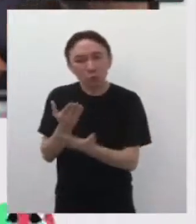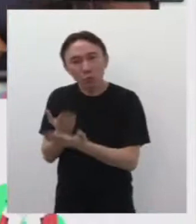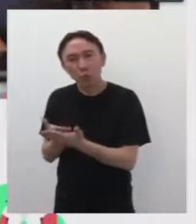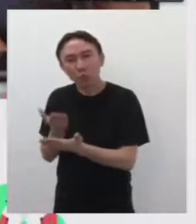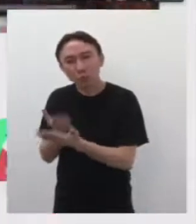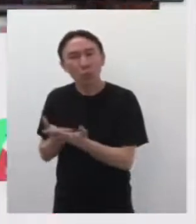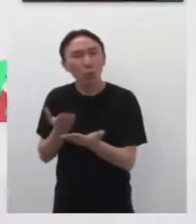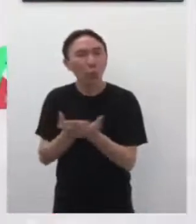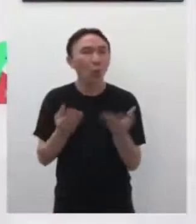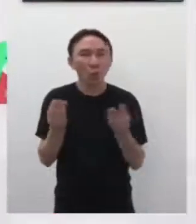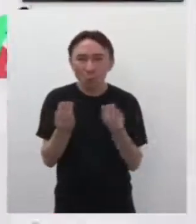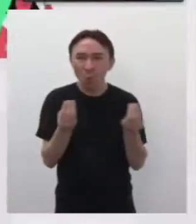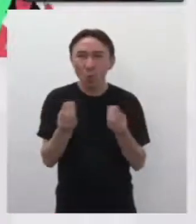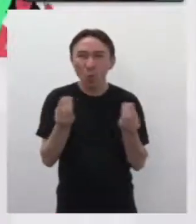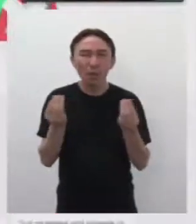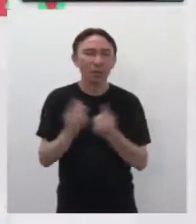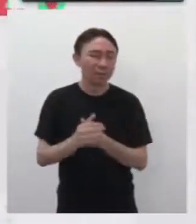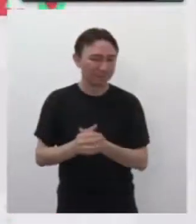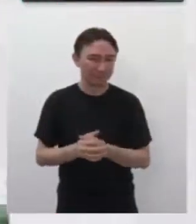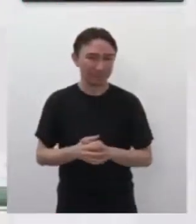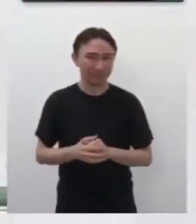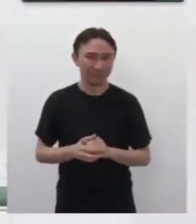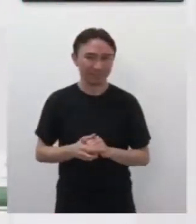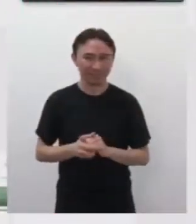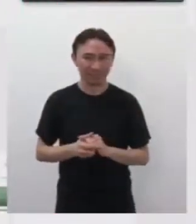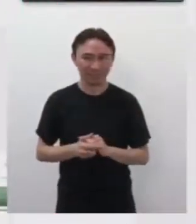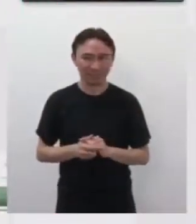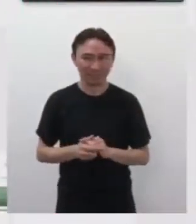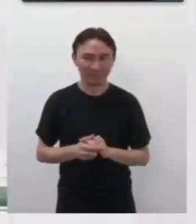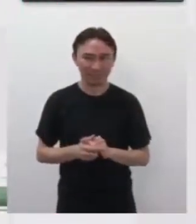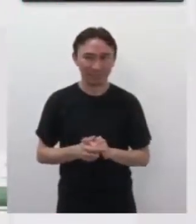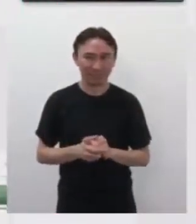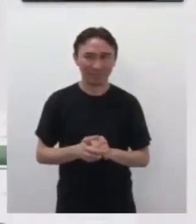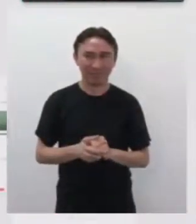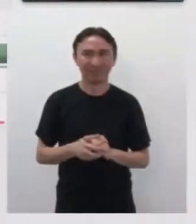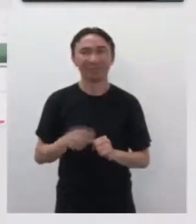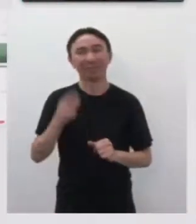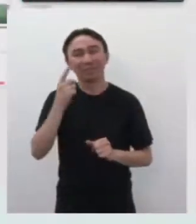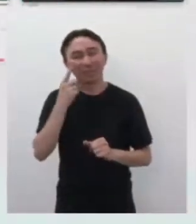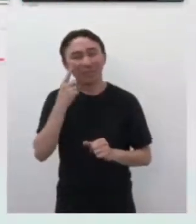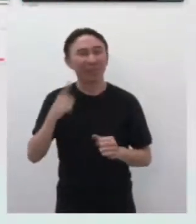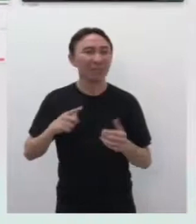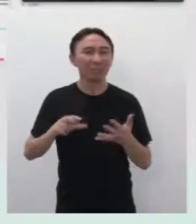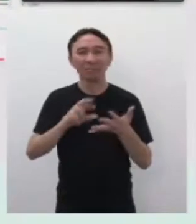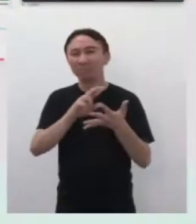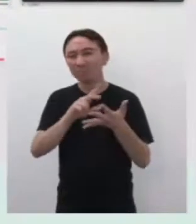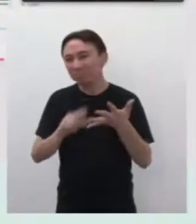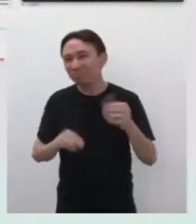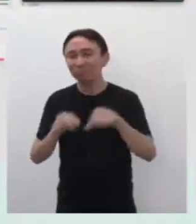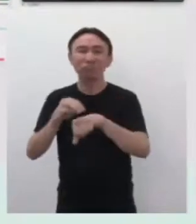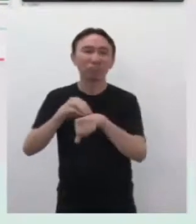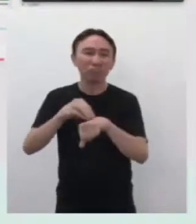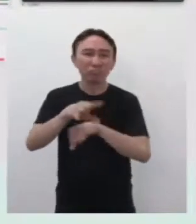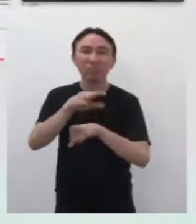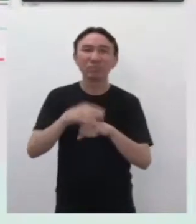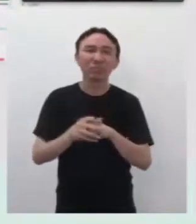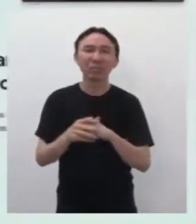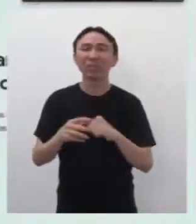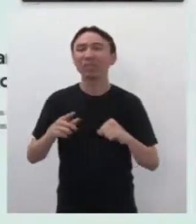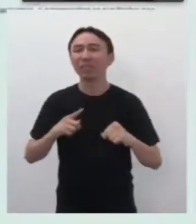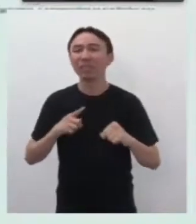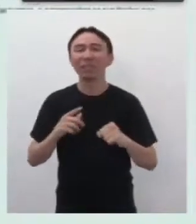esse conhecimento para os alunos, né? Então, aqui tem algumas dúvidas frequentes, tem alguns conselhos aqui